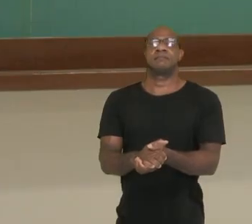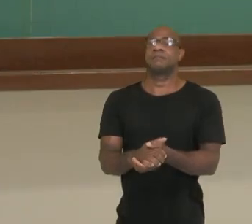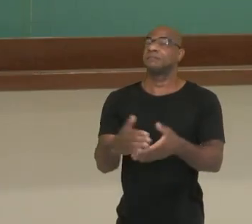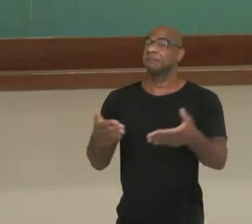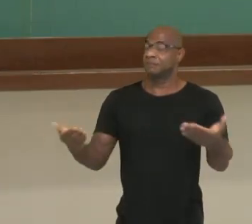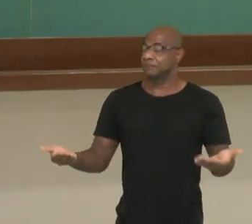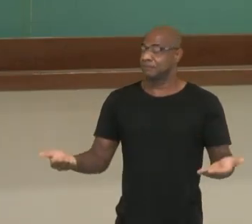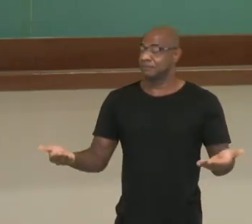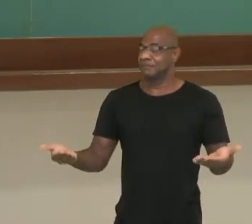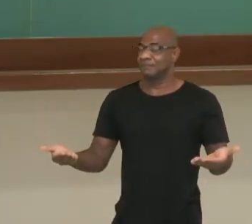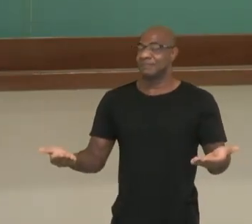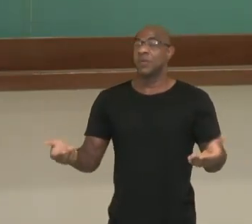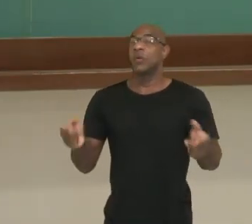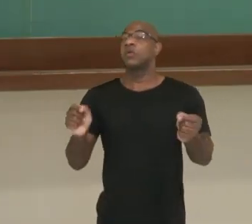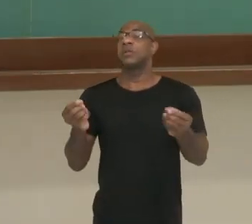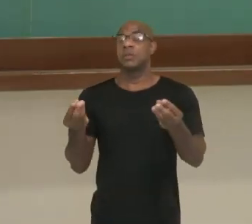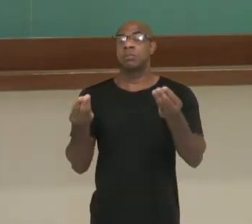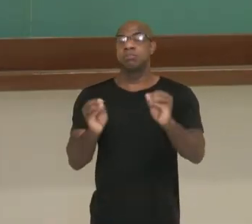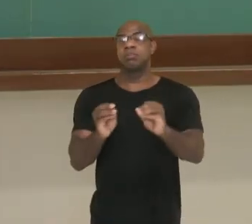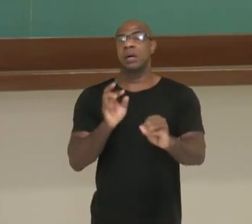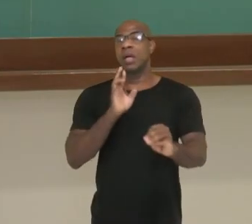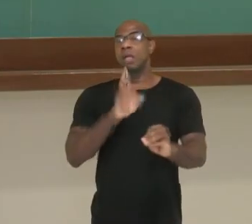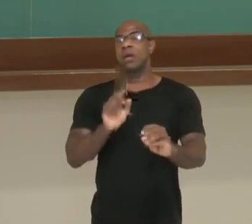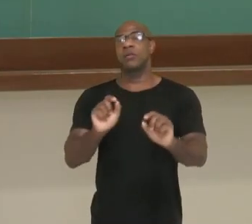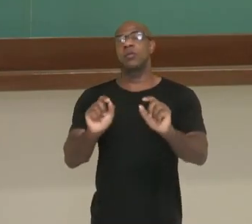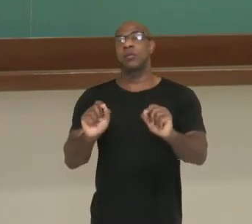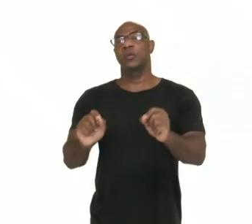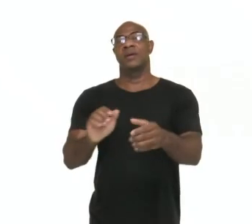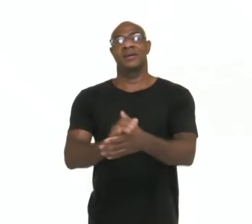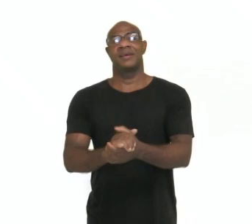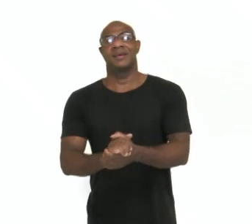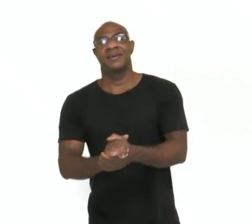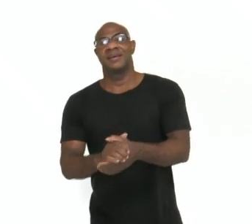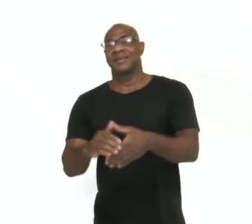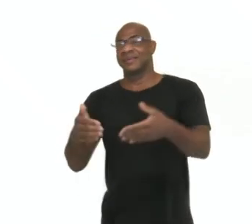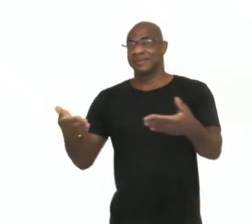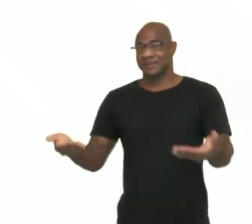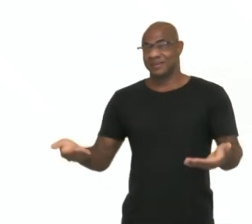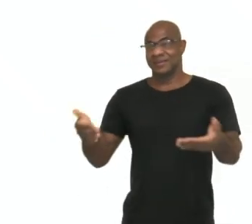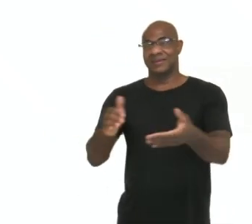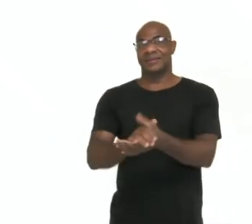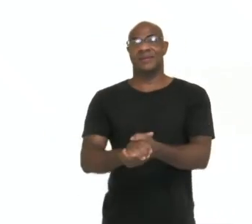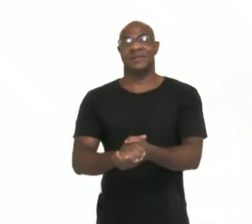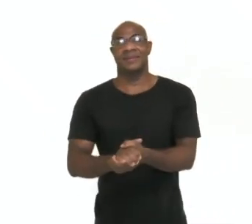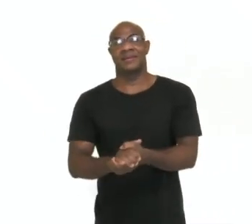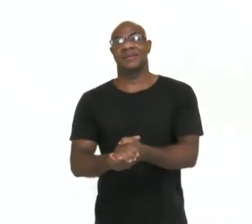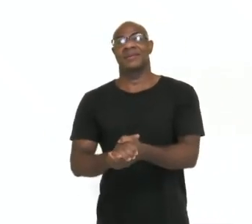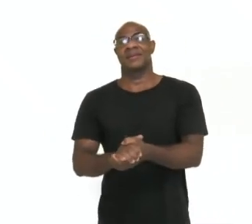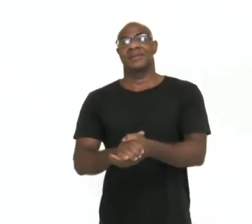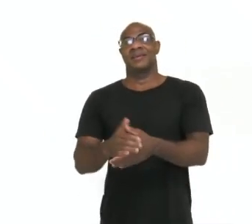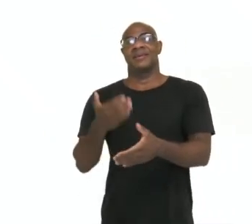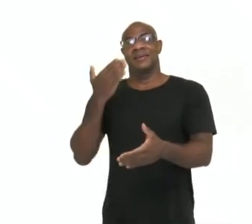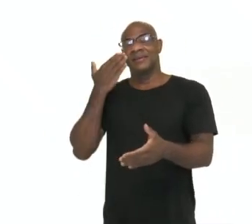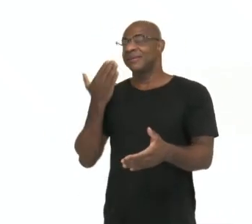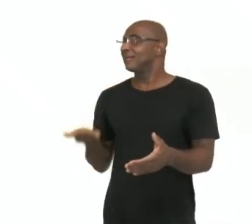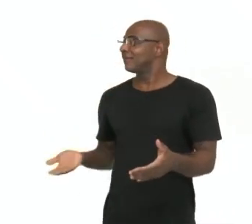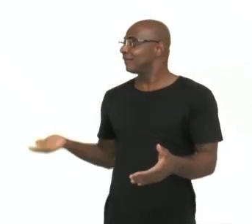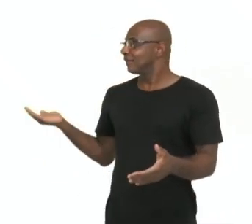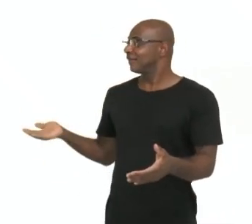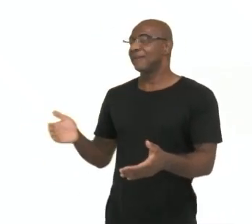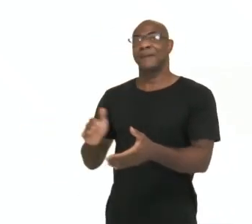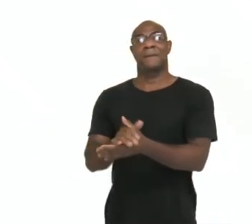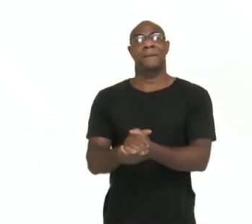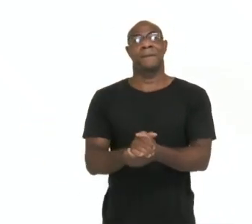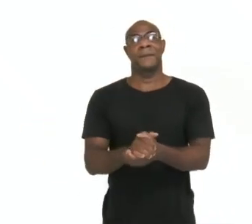Muito bem, o que você colocou de resposta? Confere aqui, Considerado um combustível fóssil, é extraído em rochas porosas e